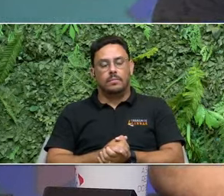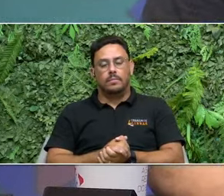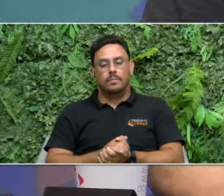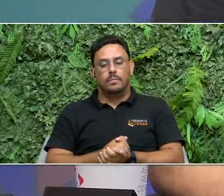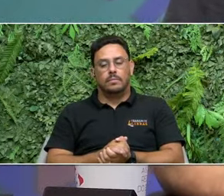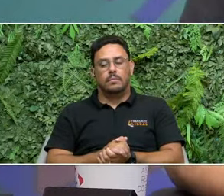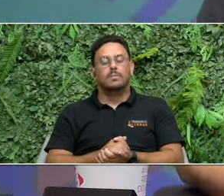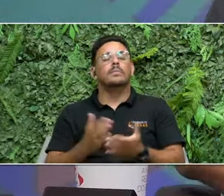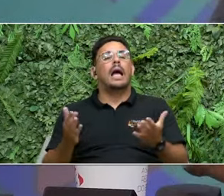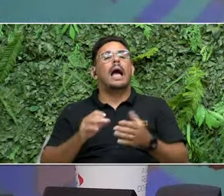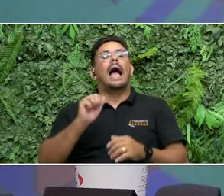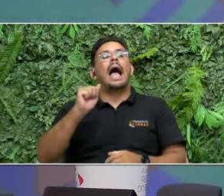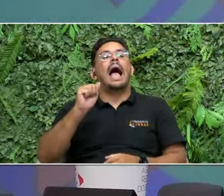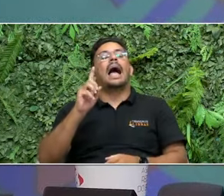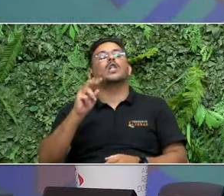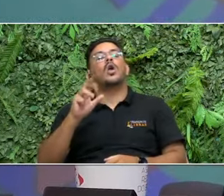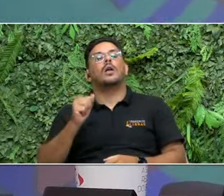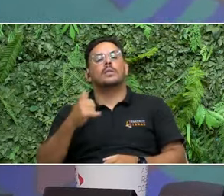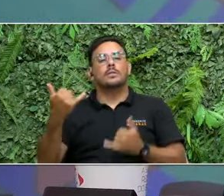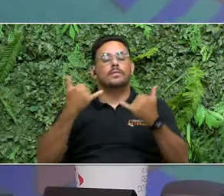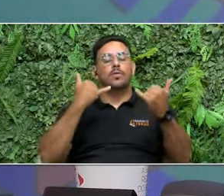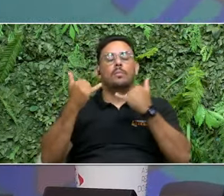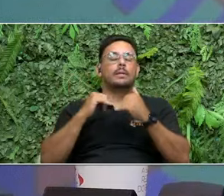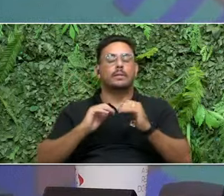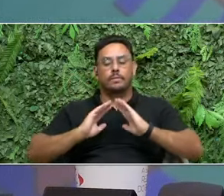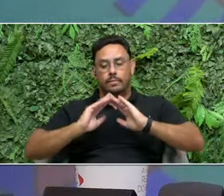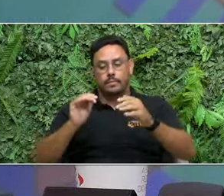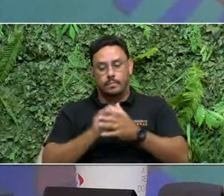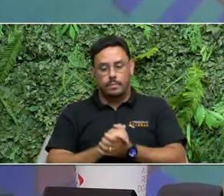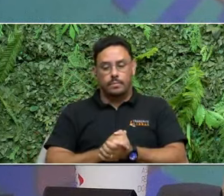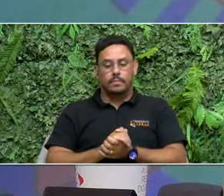2024 traga-me mais informações do